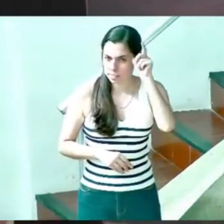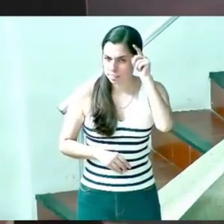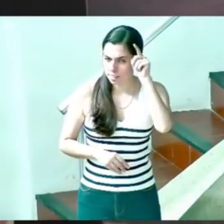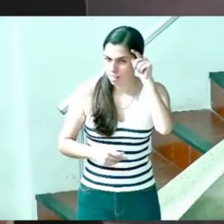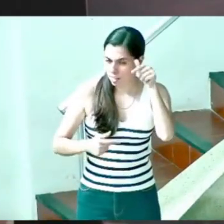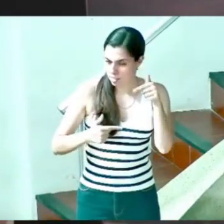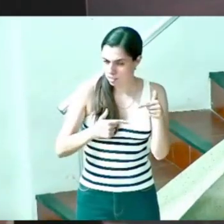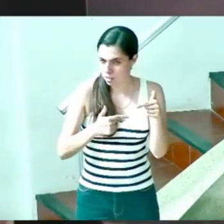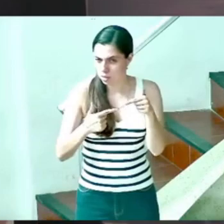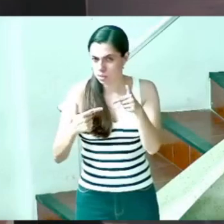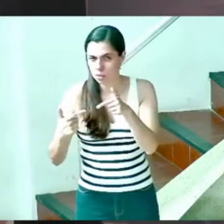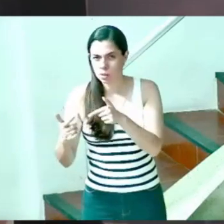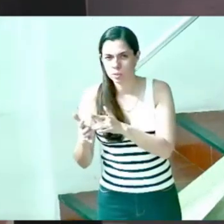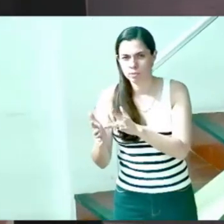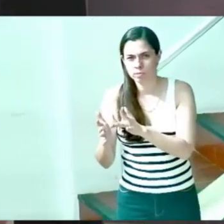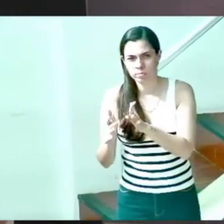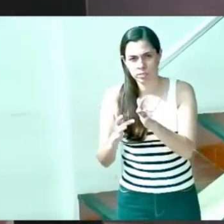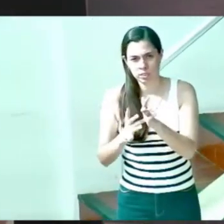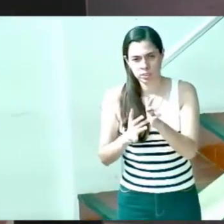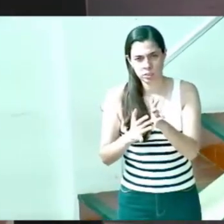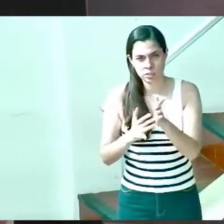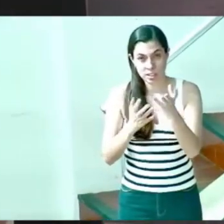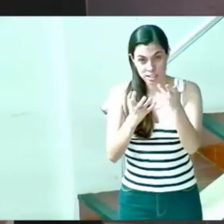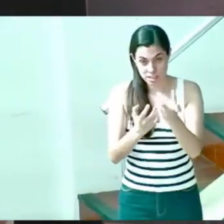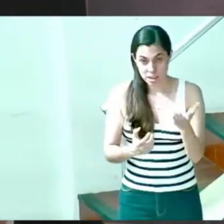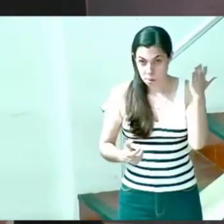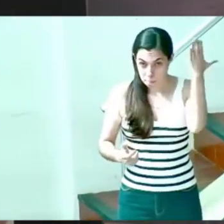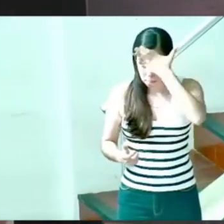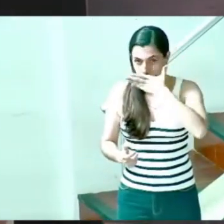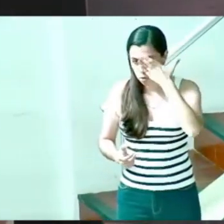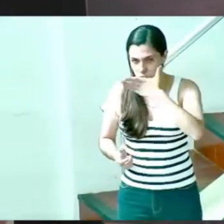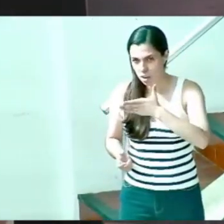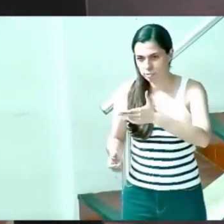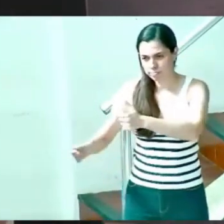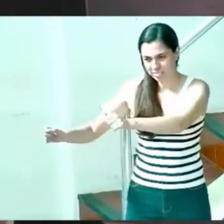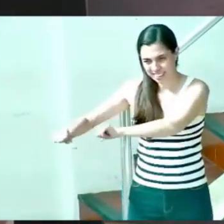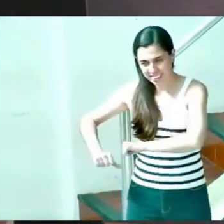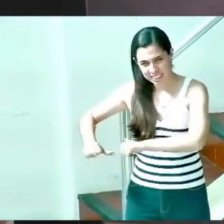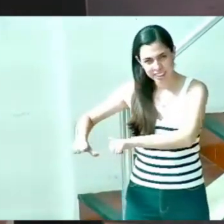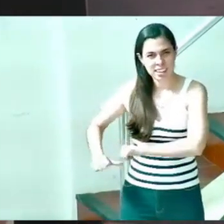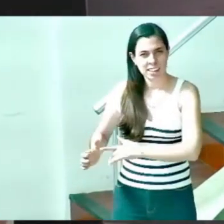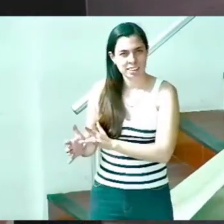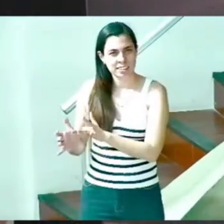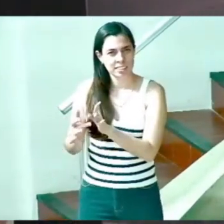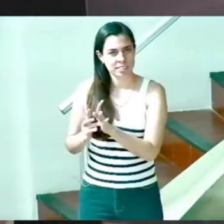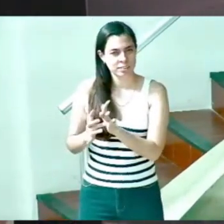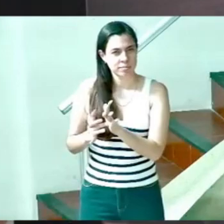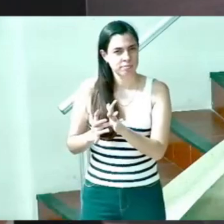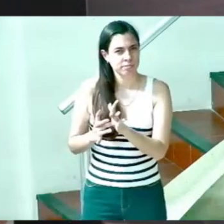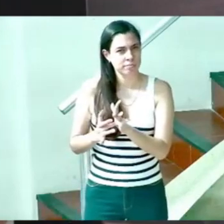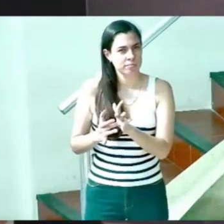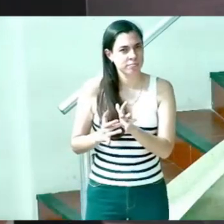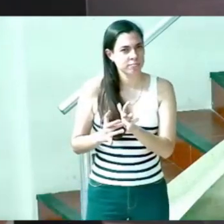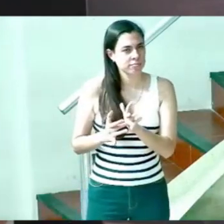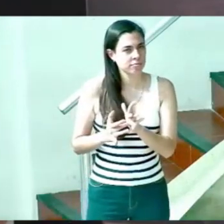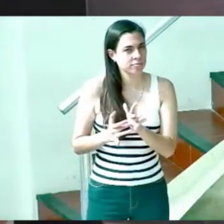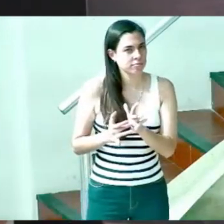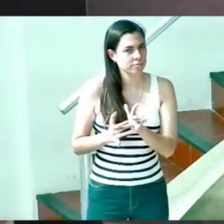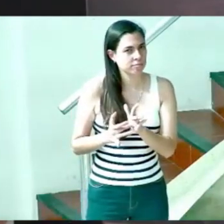Filho de Deus. E essa antiga serpente, sagaz e inteligente, utiliza-se da